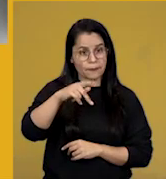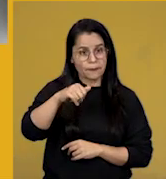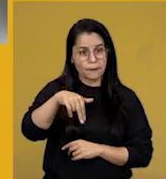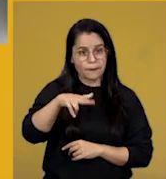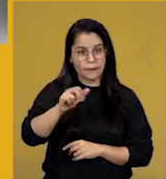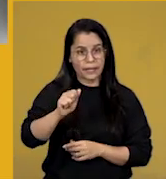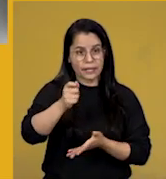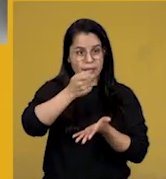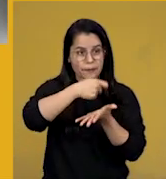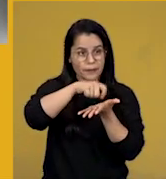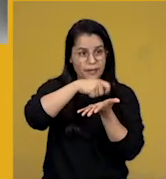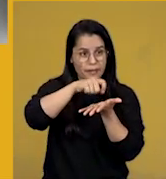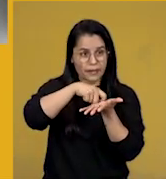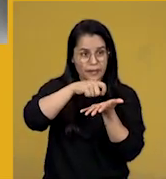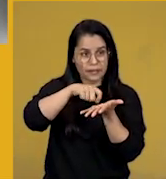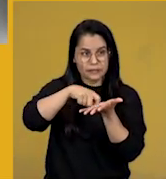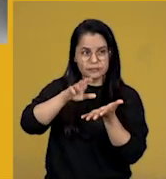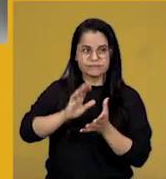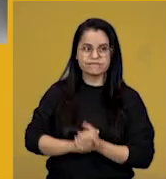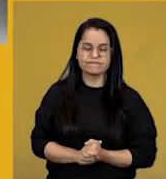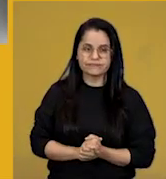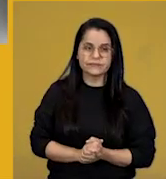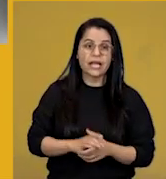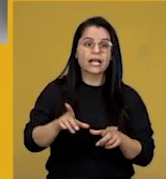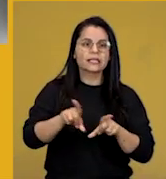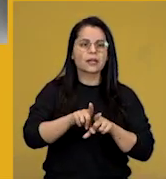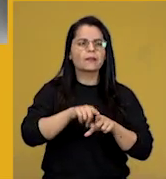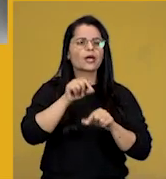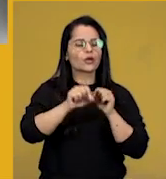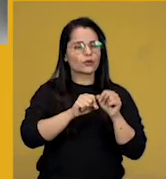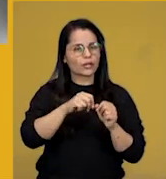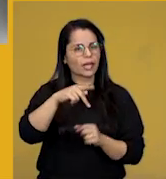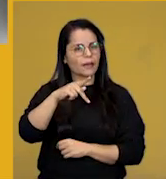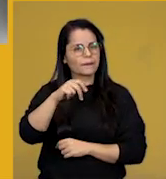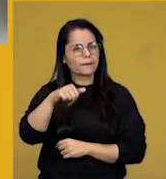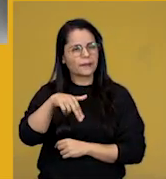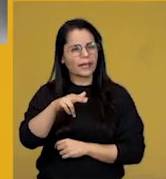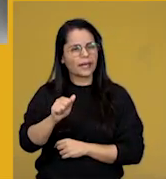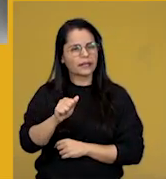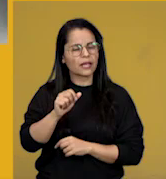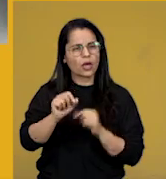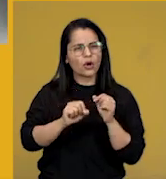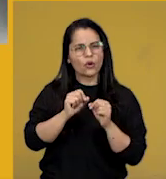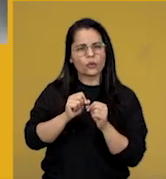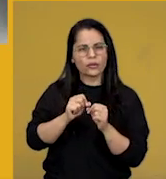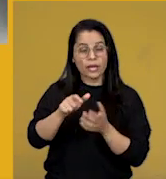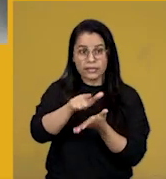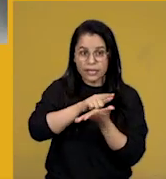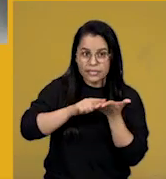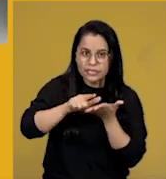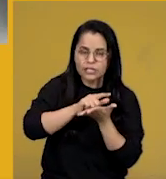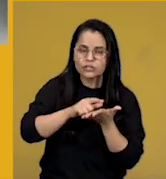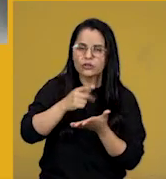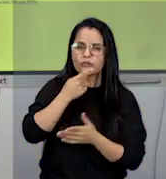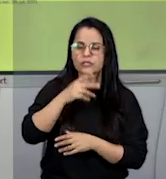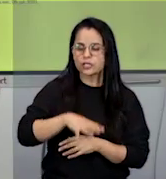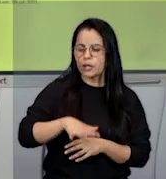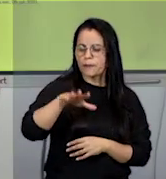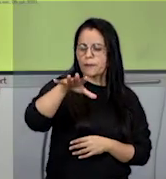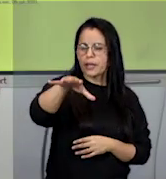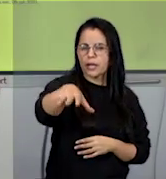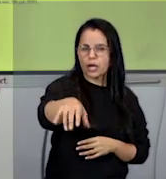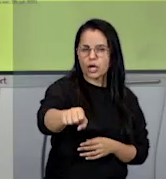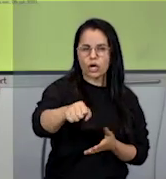para escrita. Nós também chamamos a pena, inclusive na literatura fala, tomou a